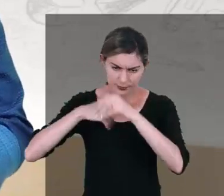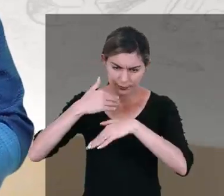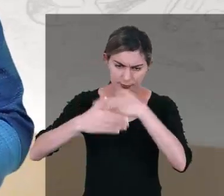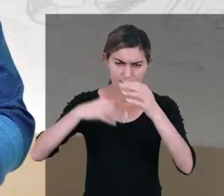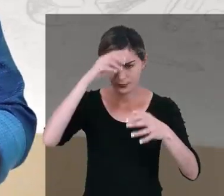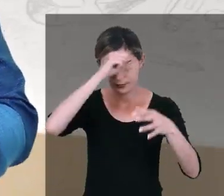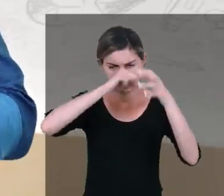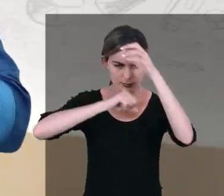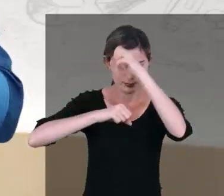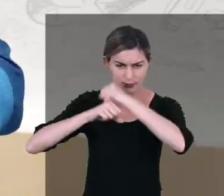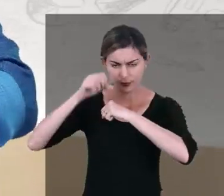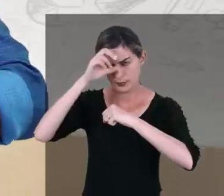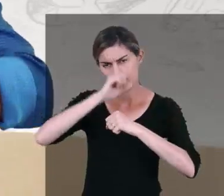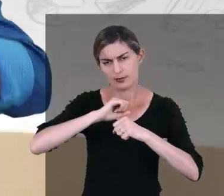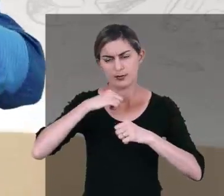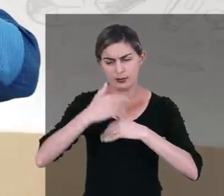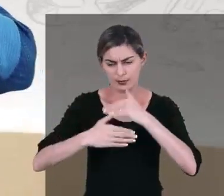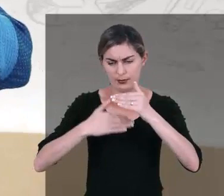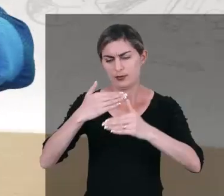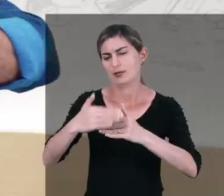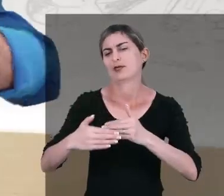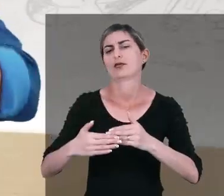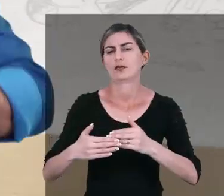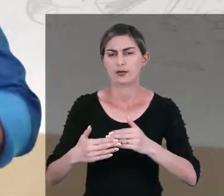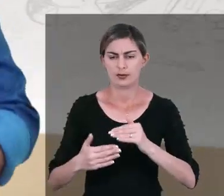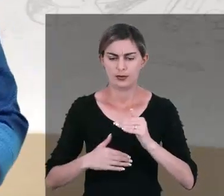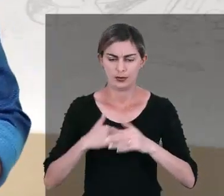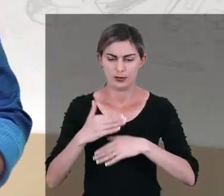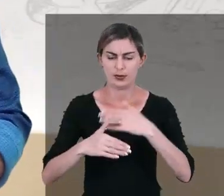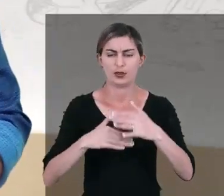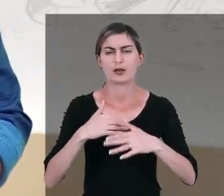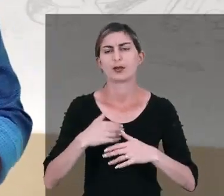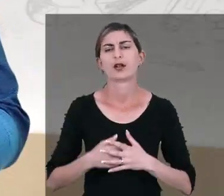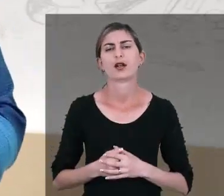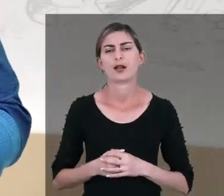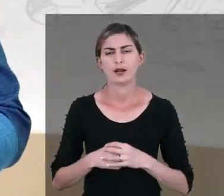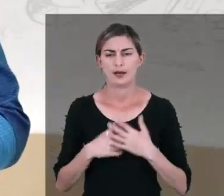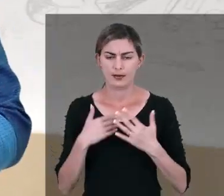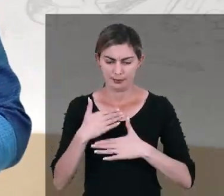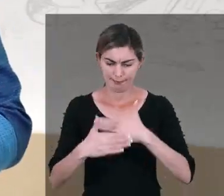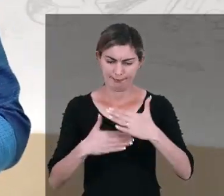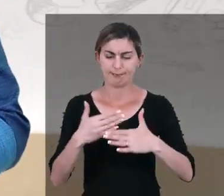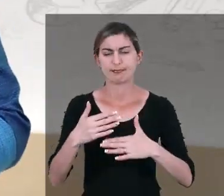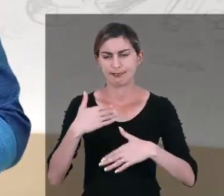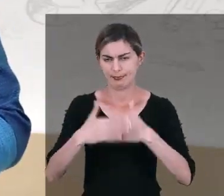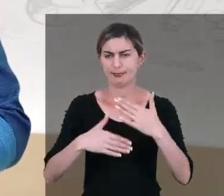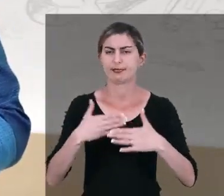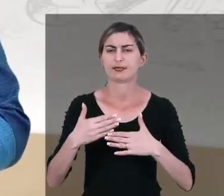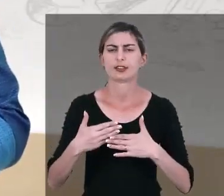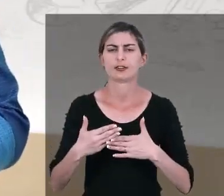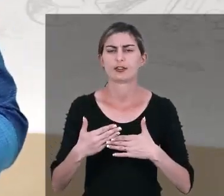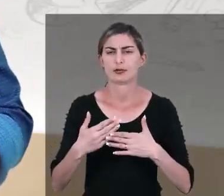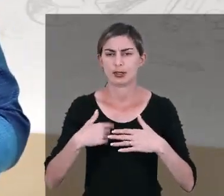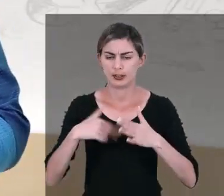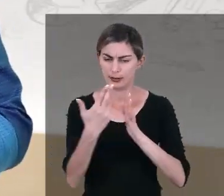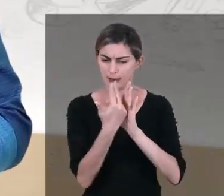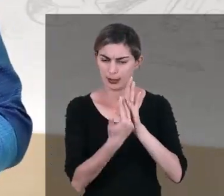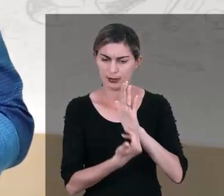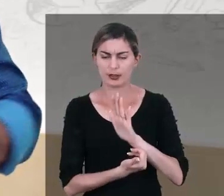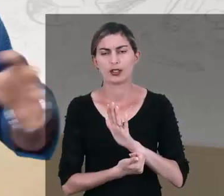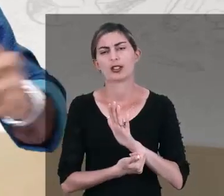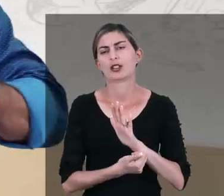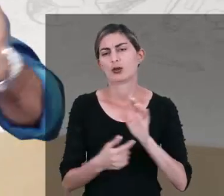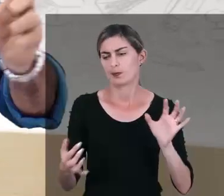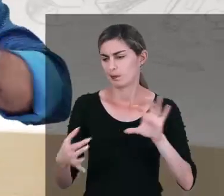poucos, né? Nós vamos galgando, nós vamos crescendo nesse processo de desenvolvimento do design de